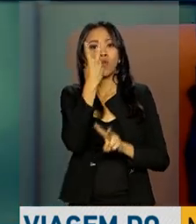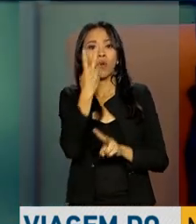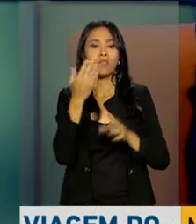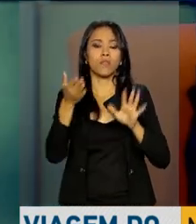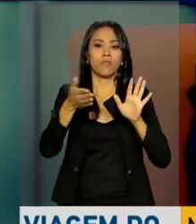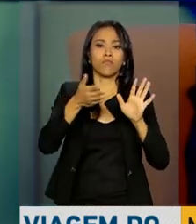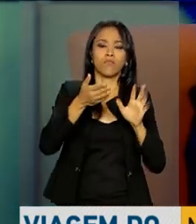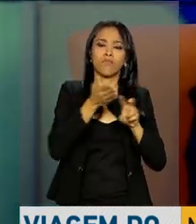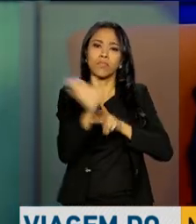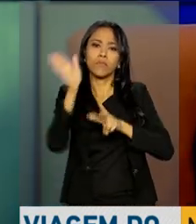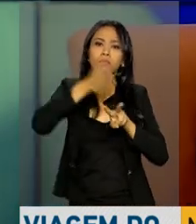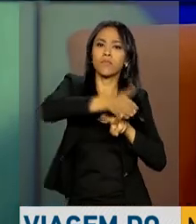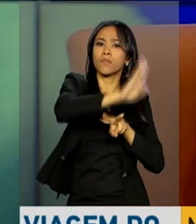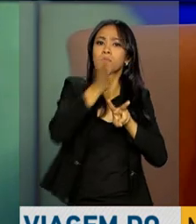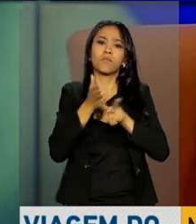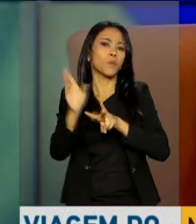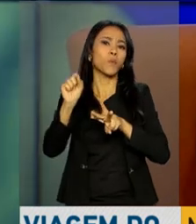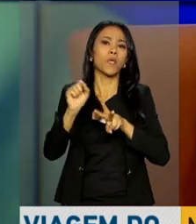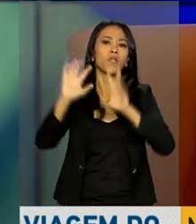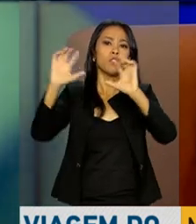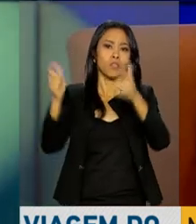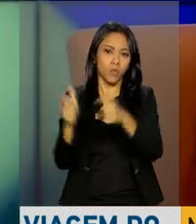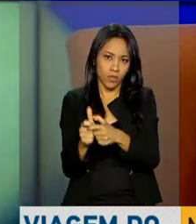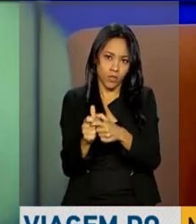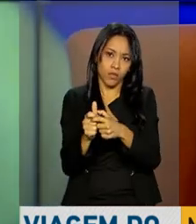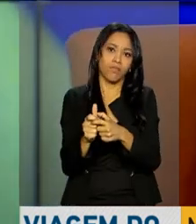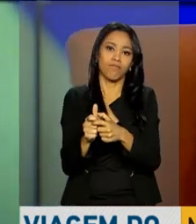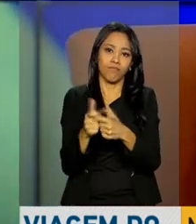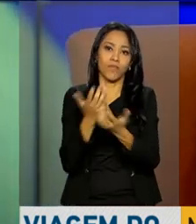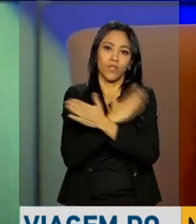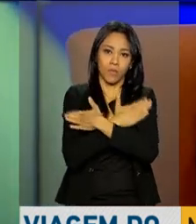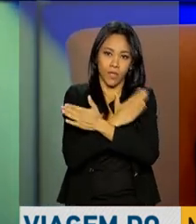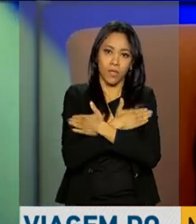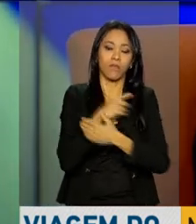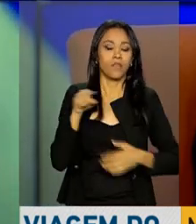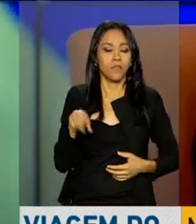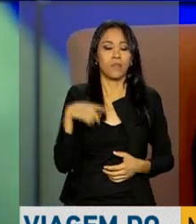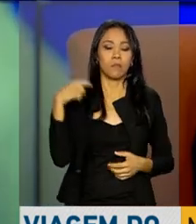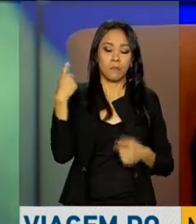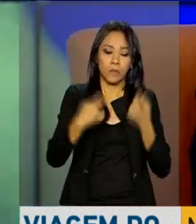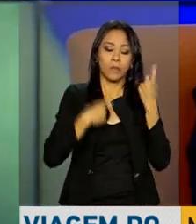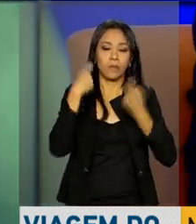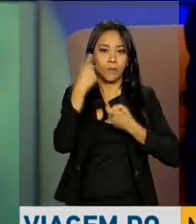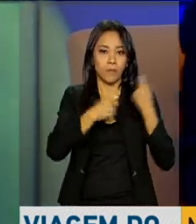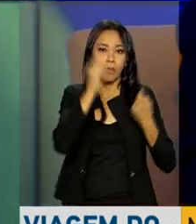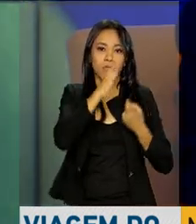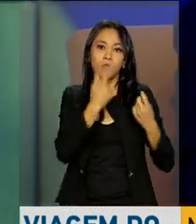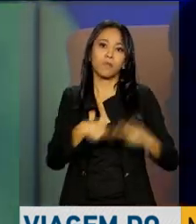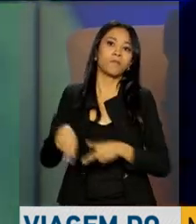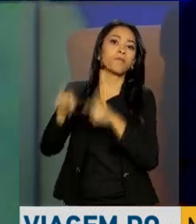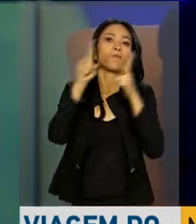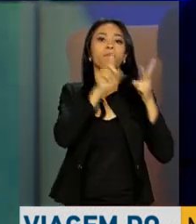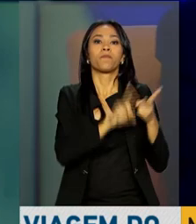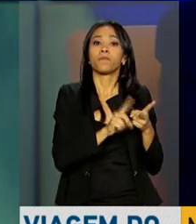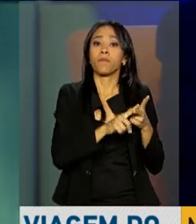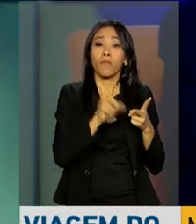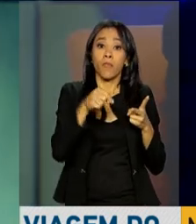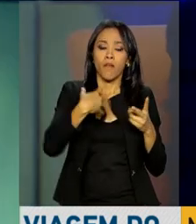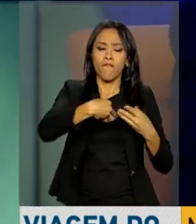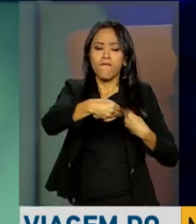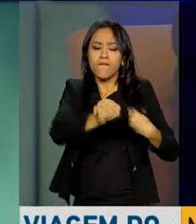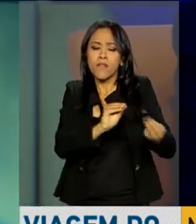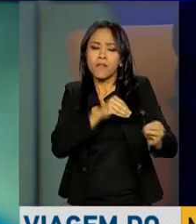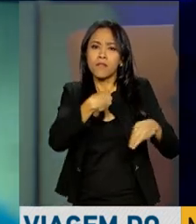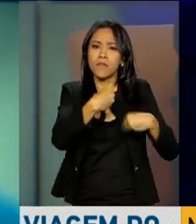fator que é o combate ao desemprego, que preocupa muito o nosso país. E um segundo, por meio da